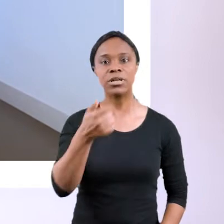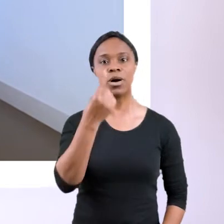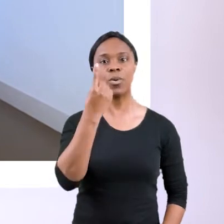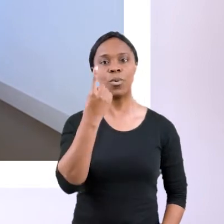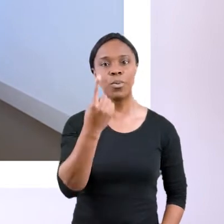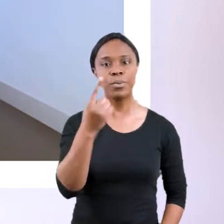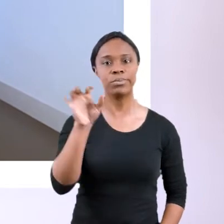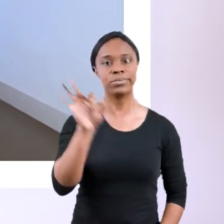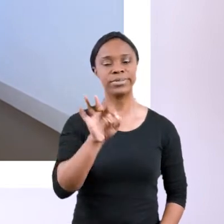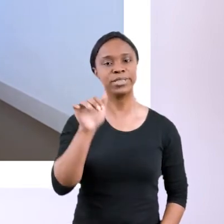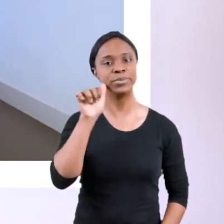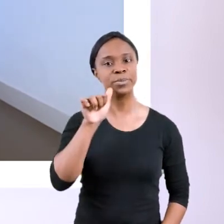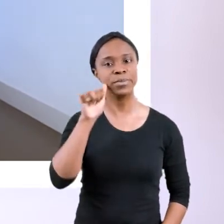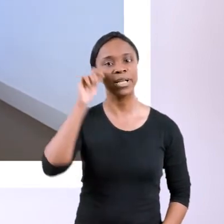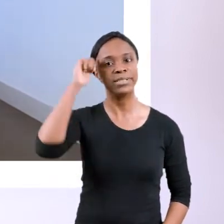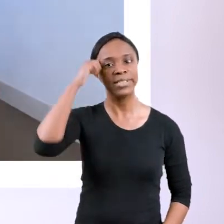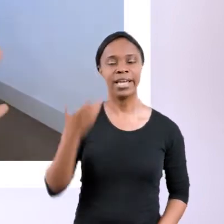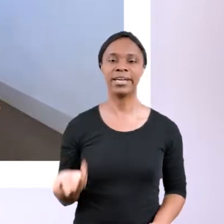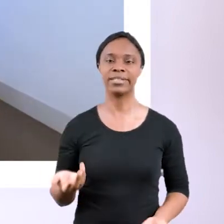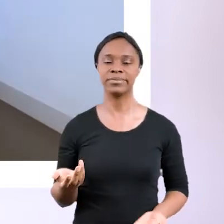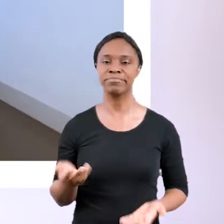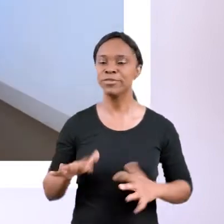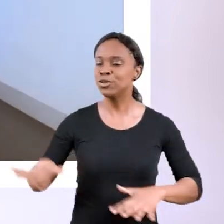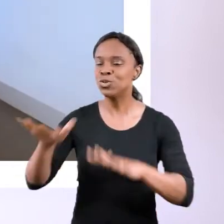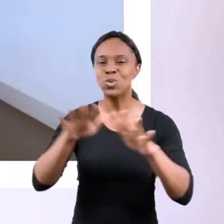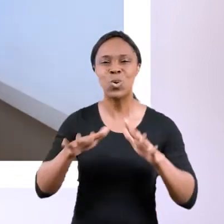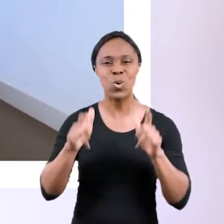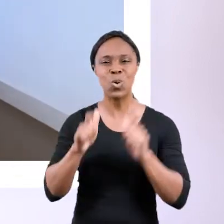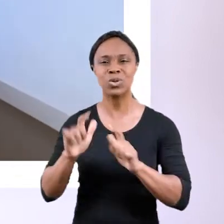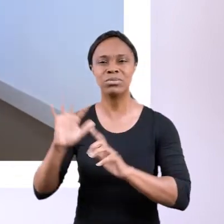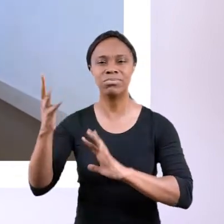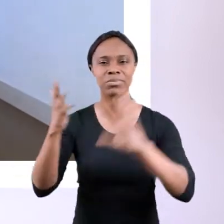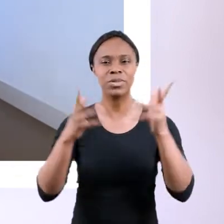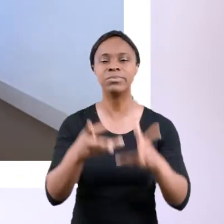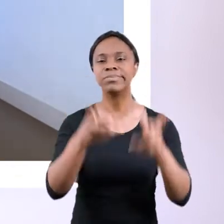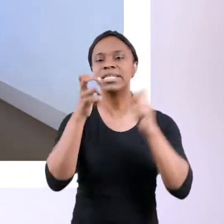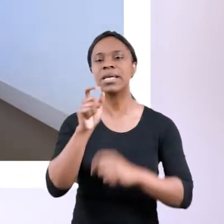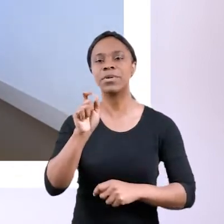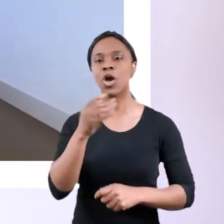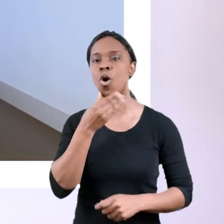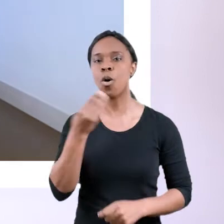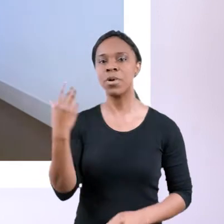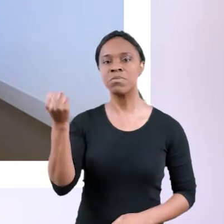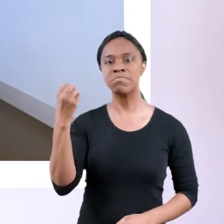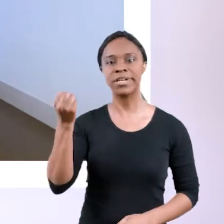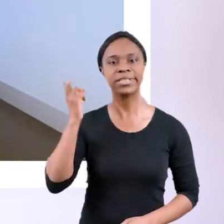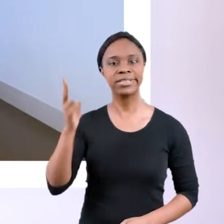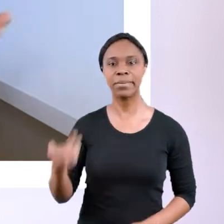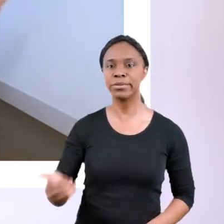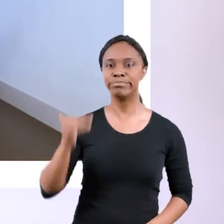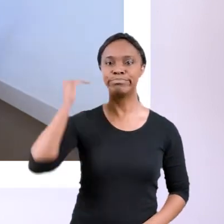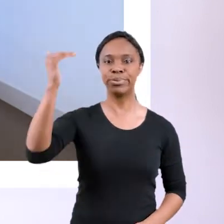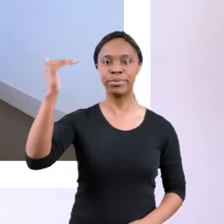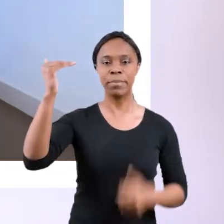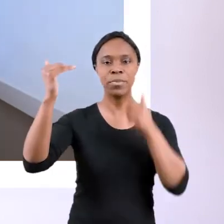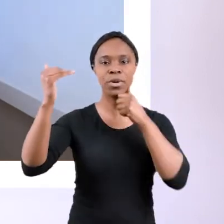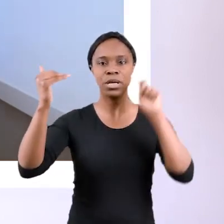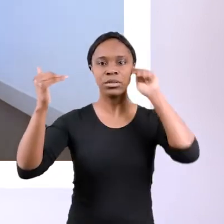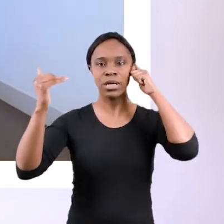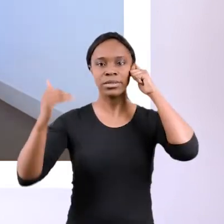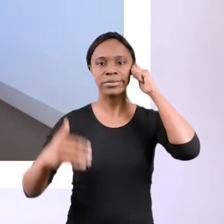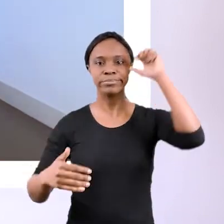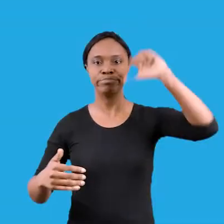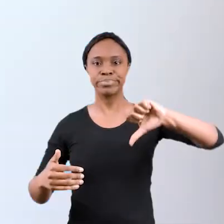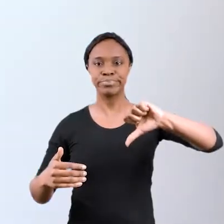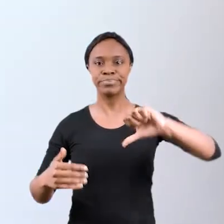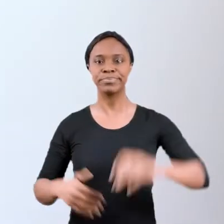11,1% para mulheres negras. Em todos os cenários, o que a gente vê é homens brancos na melhor situação e mulheres negras